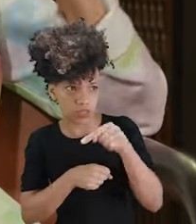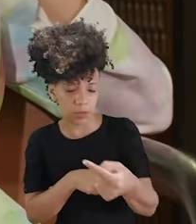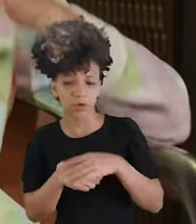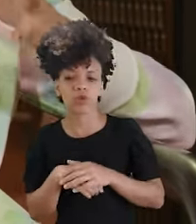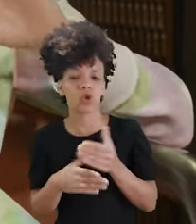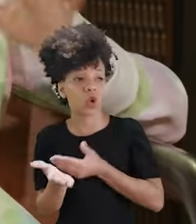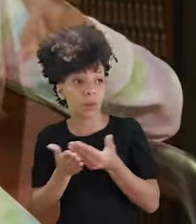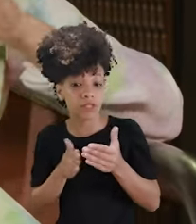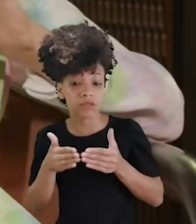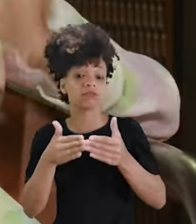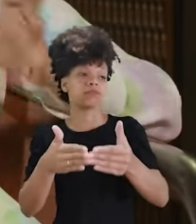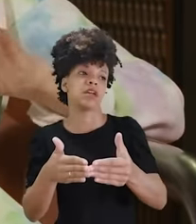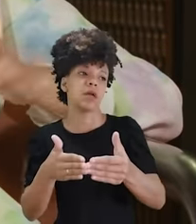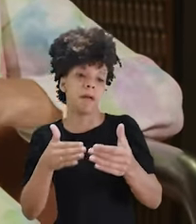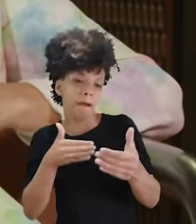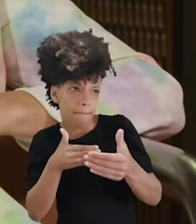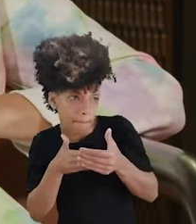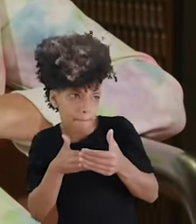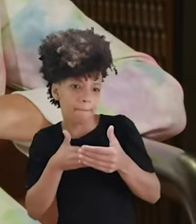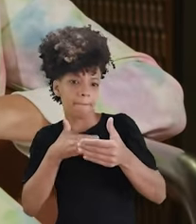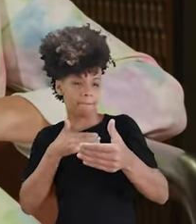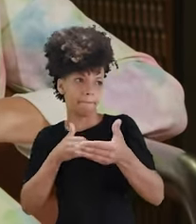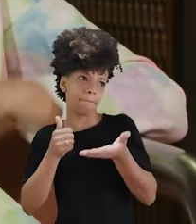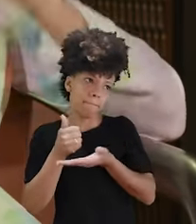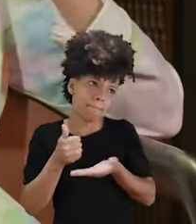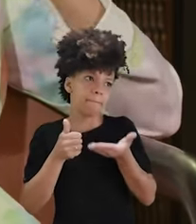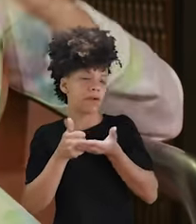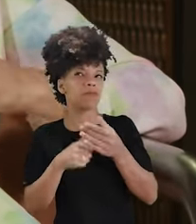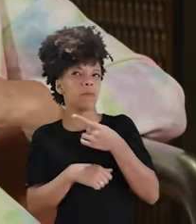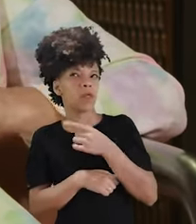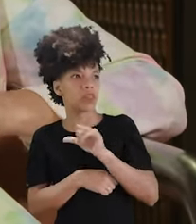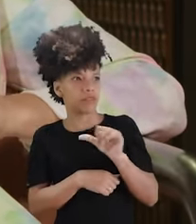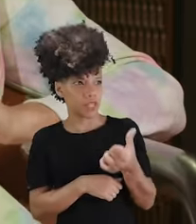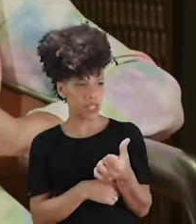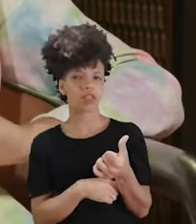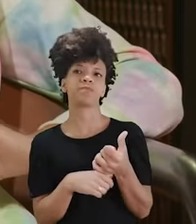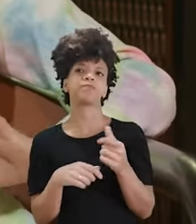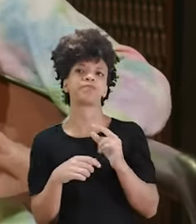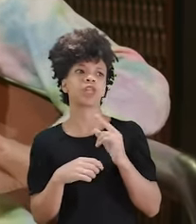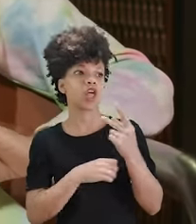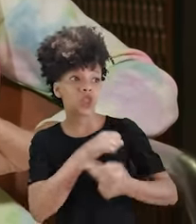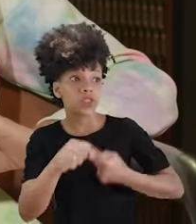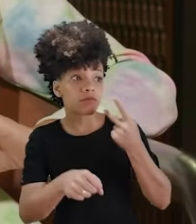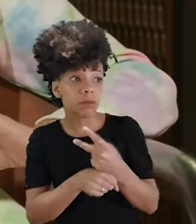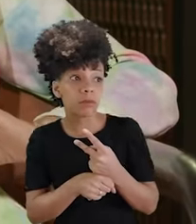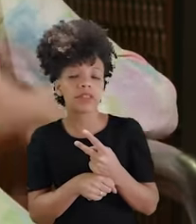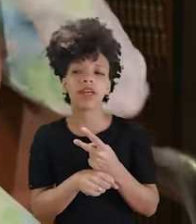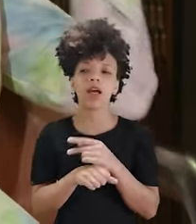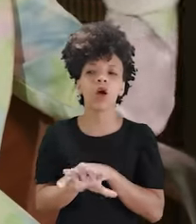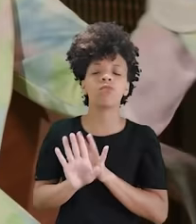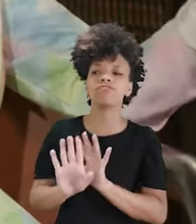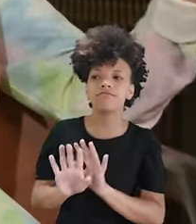costa cruzeiros com navios de pequeno e médio porte na época em 96 eu comecei quando foi dois anos